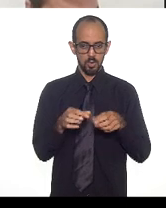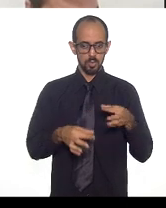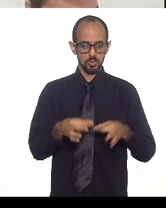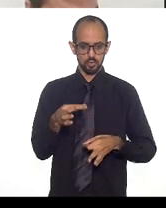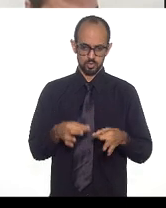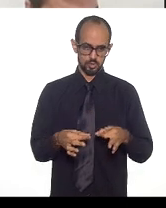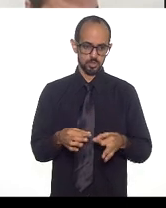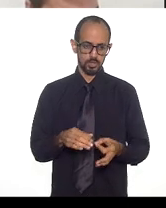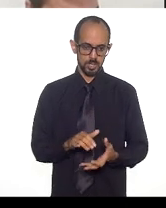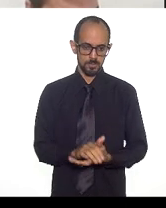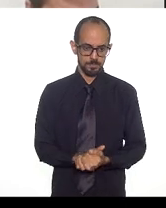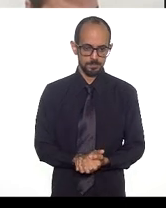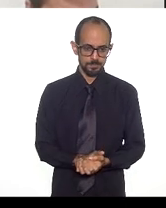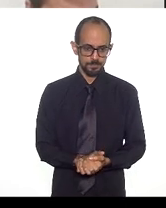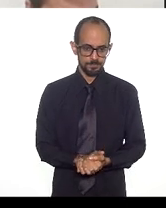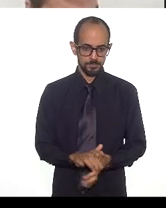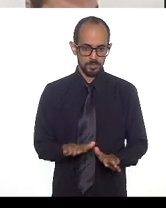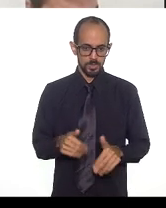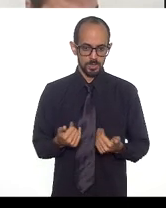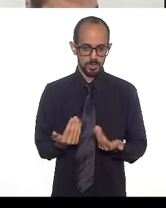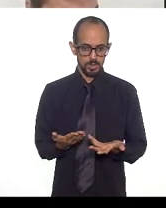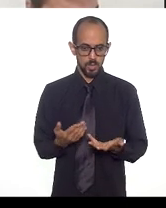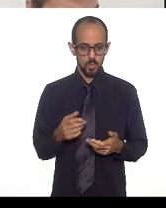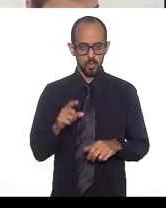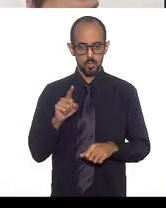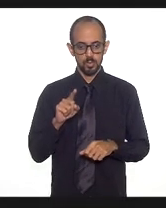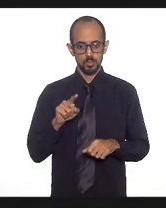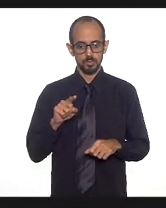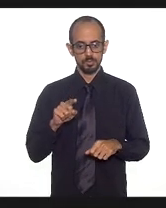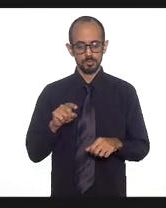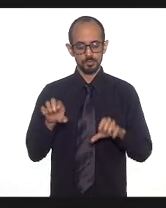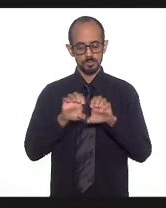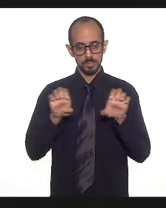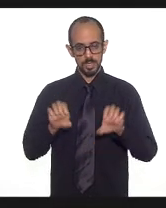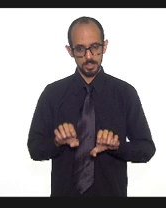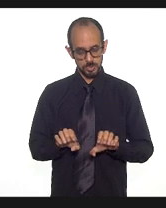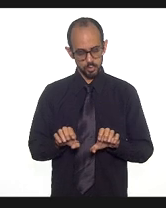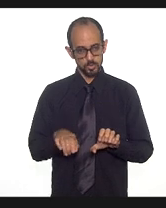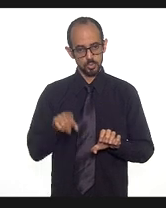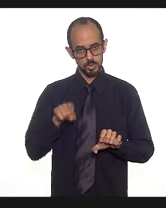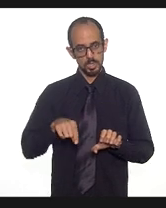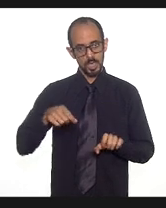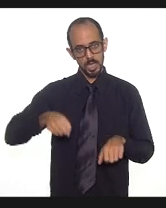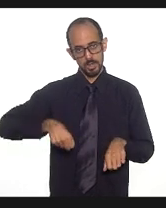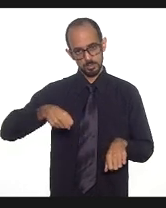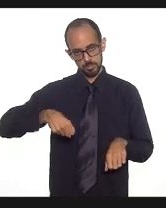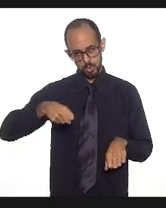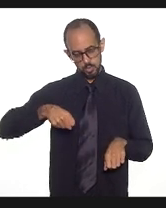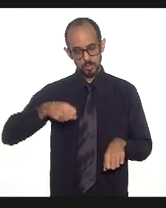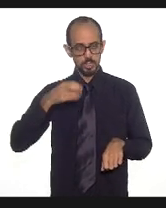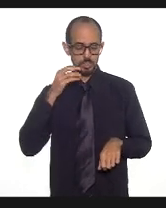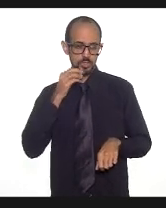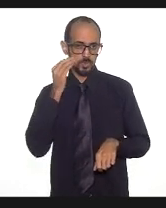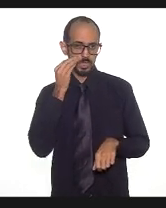um desses pilares, certamente, são as bolsas que a gente tem. Vamos ver o que a gente consegue ampliar